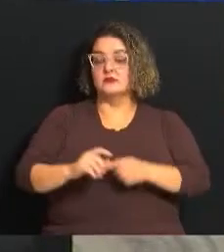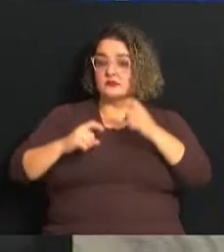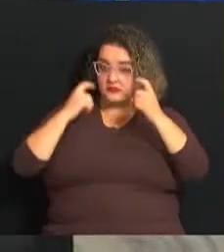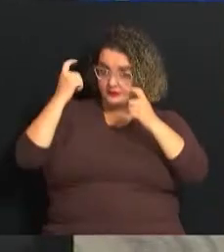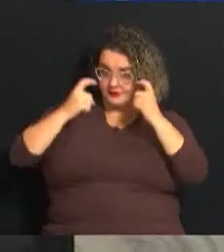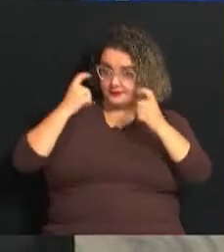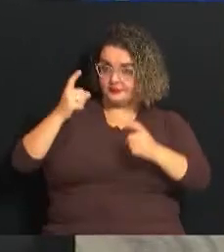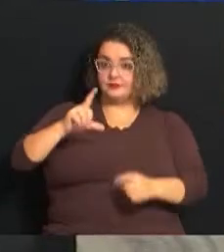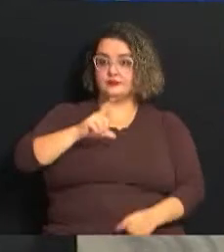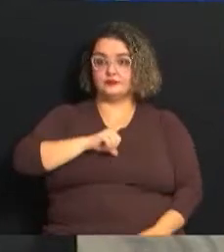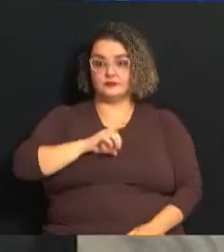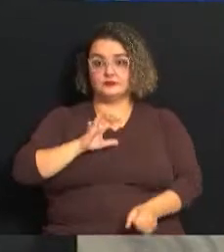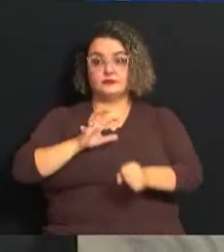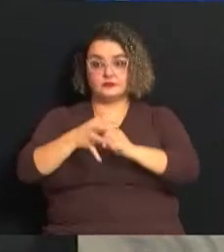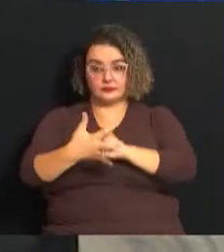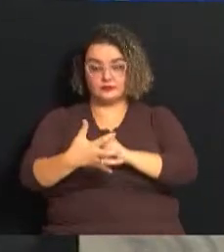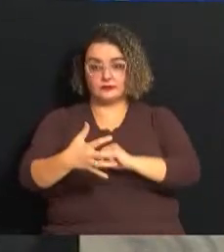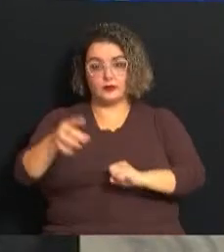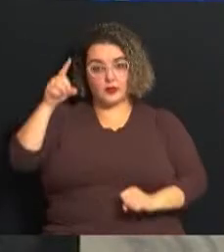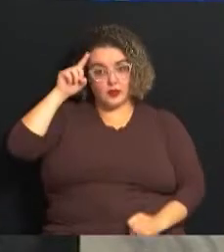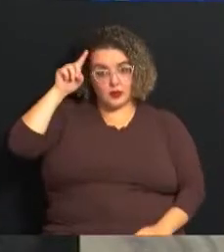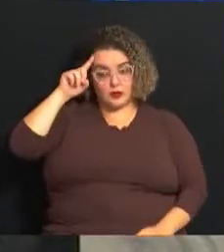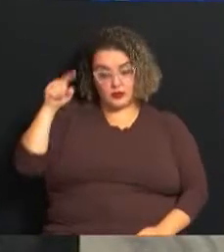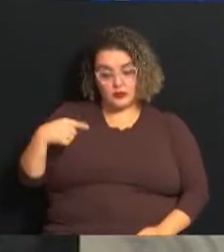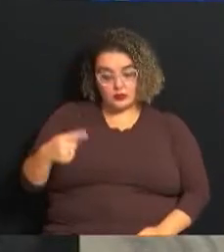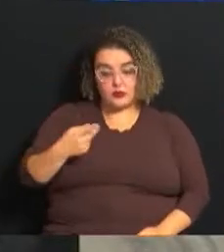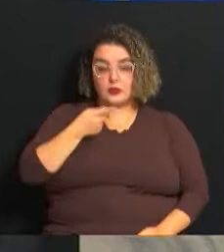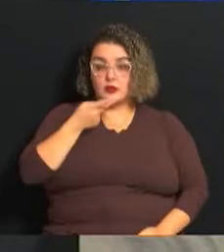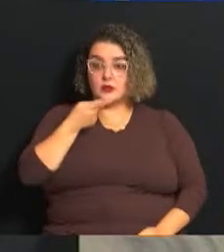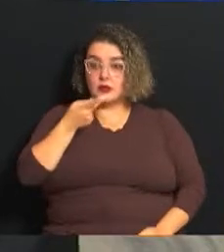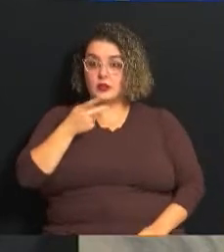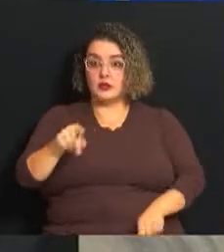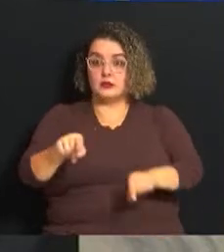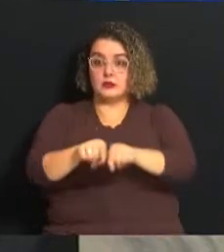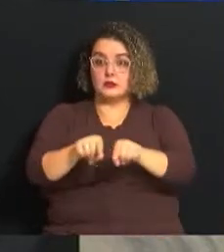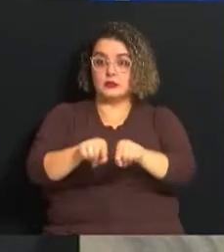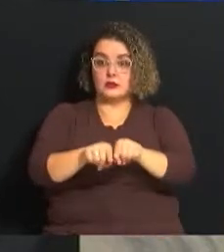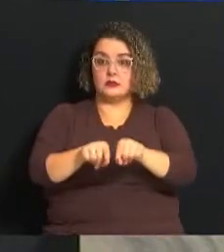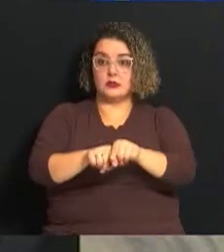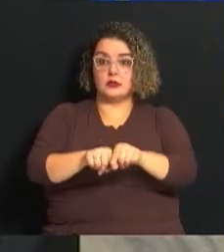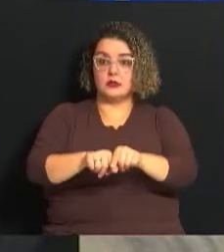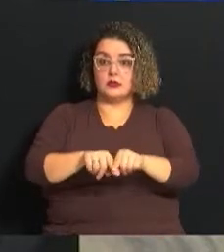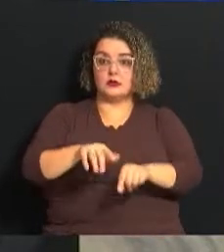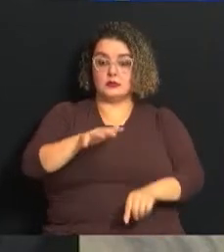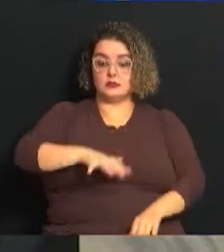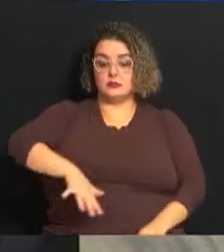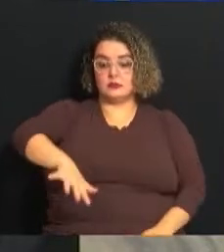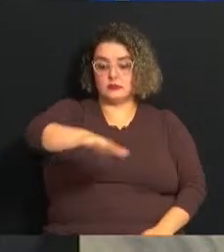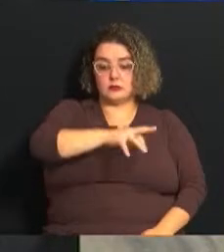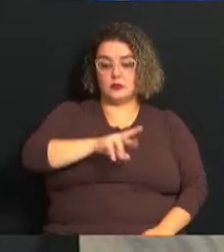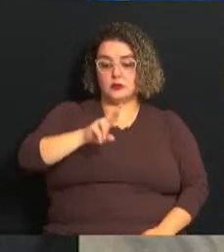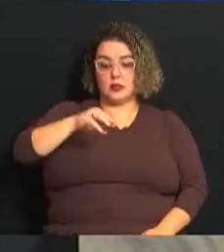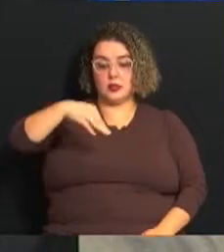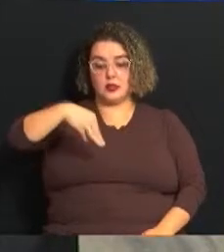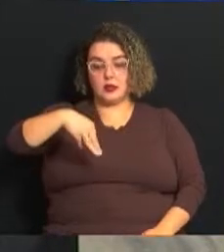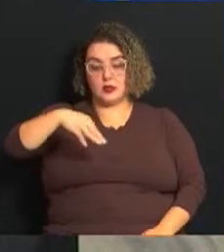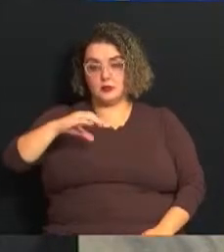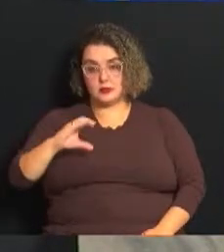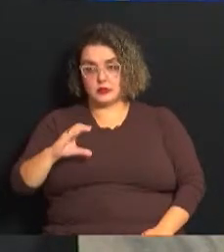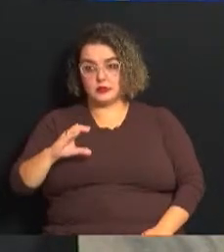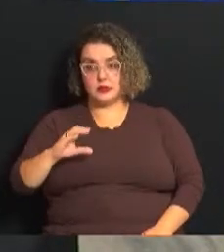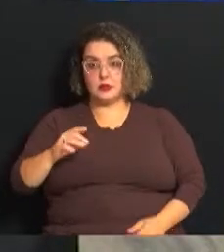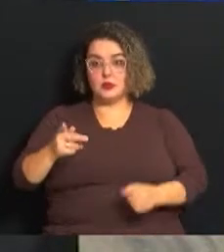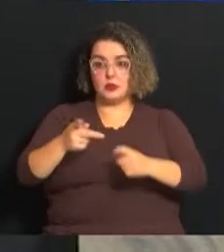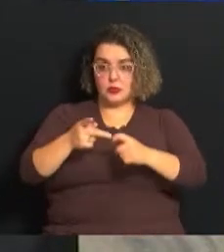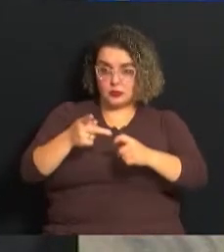com a Covid-19, diariamente nós falamos aqui nas notícias da Metrópole de Campinas sobre os leitos de UTI infantil